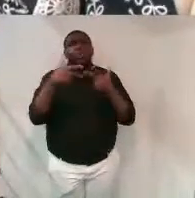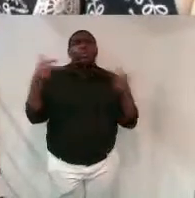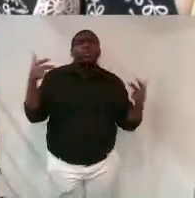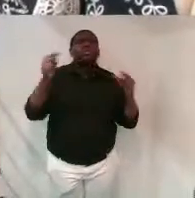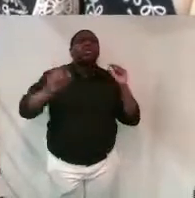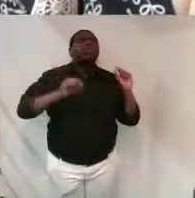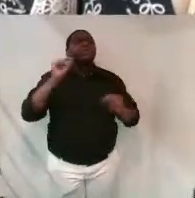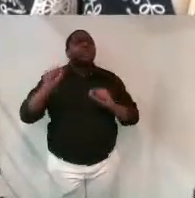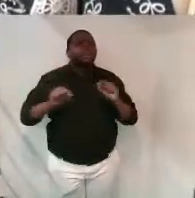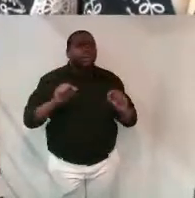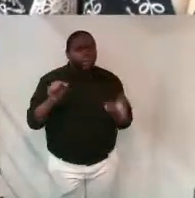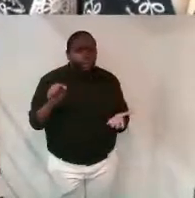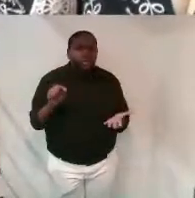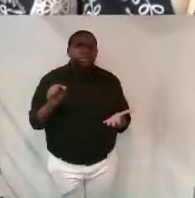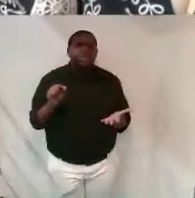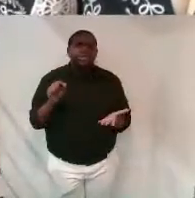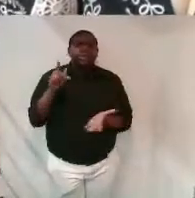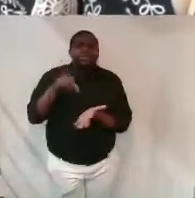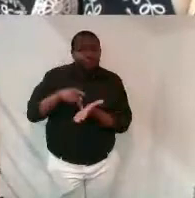verdade,